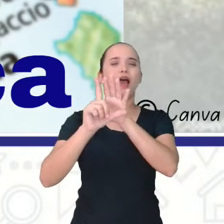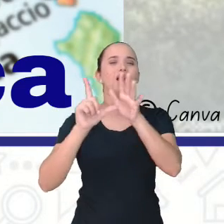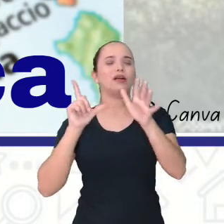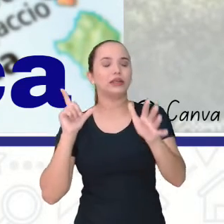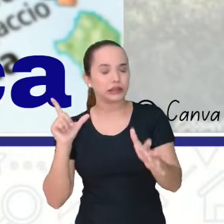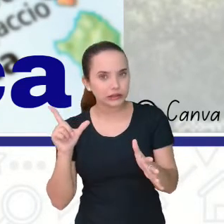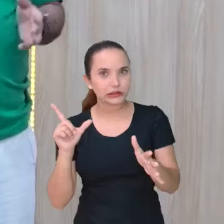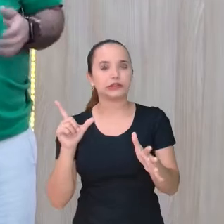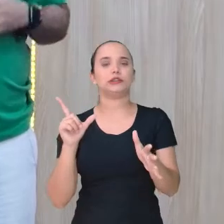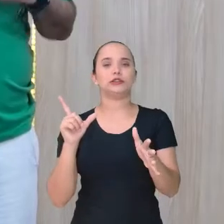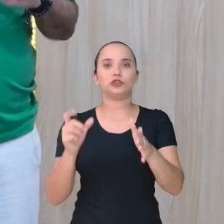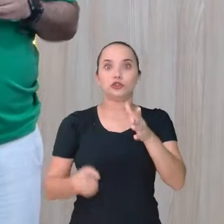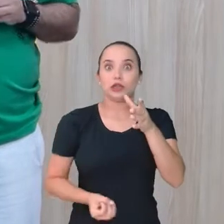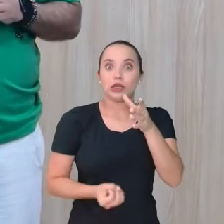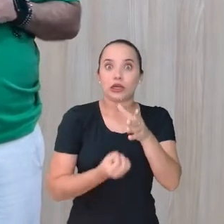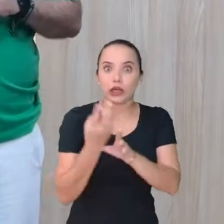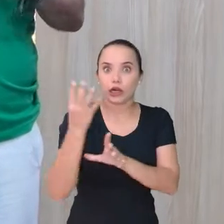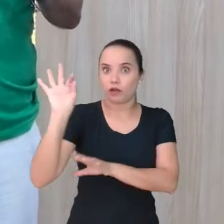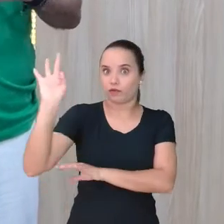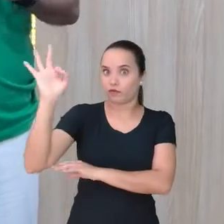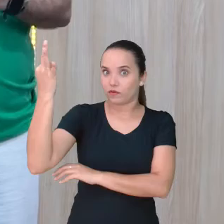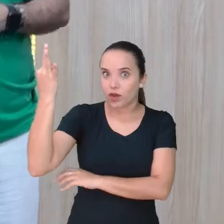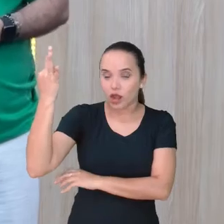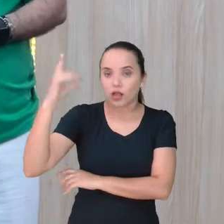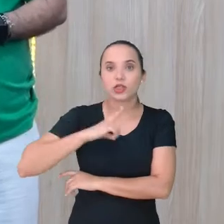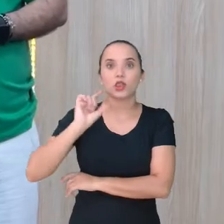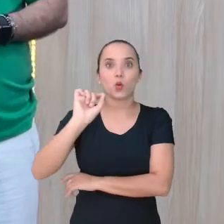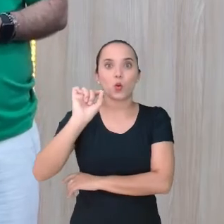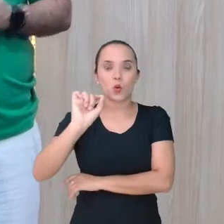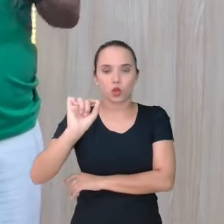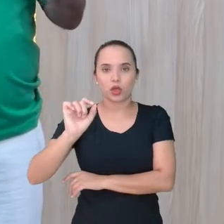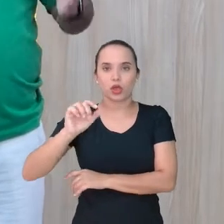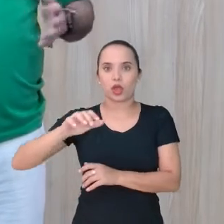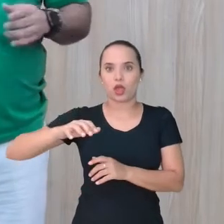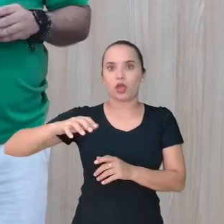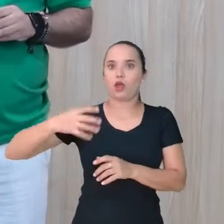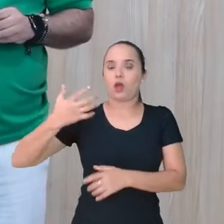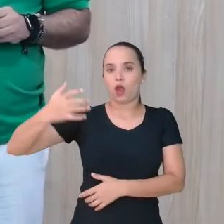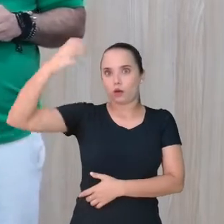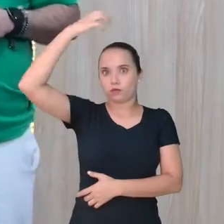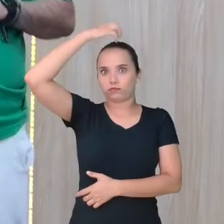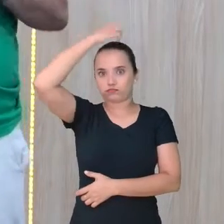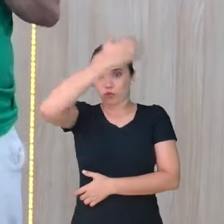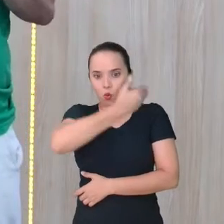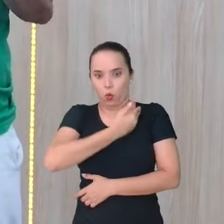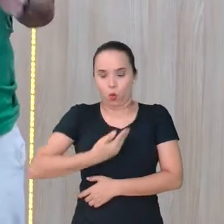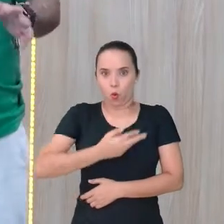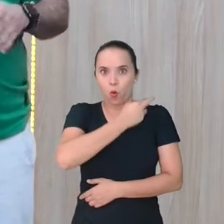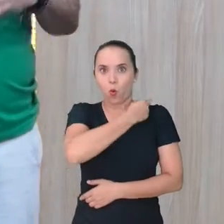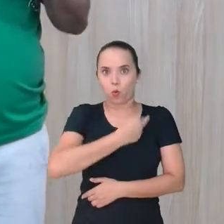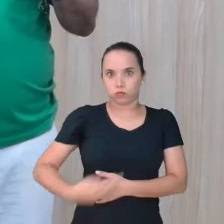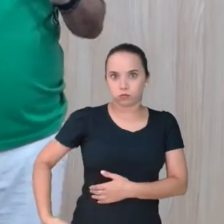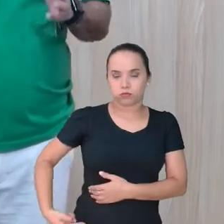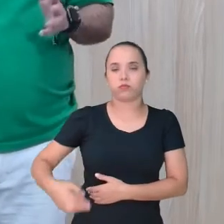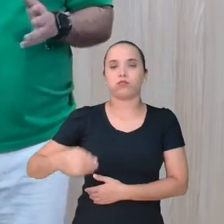a gente começou falando, né, que existia o Império Romano. O Império Romano em